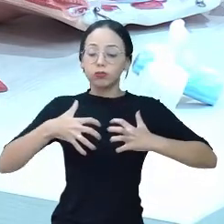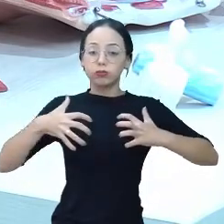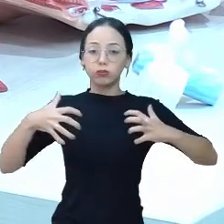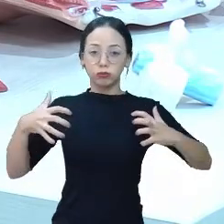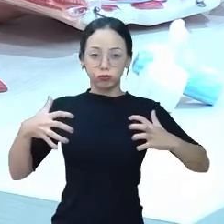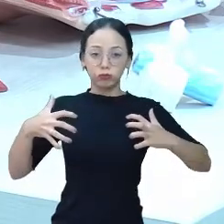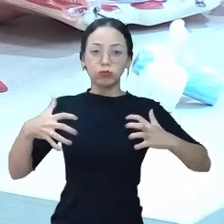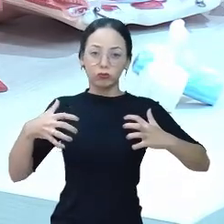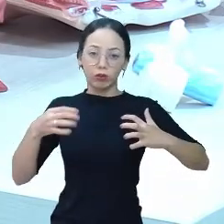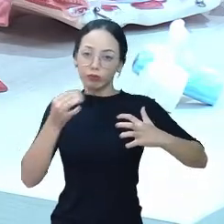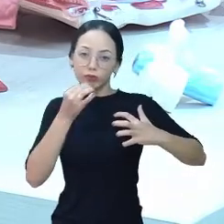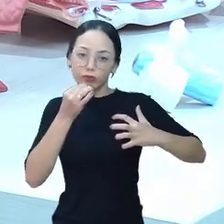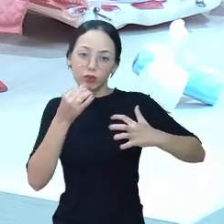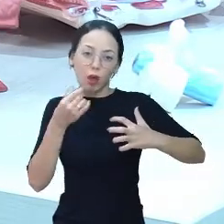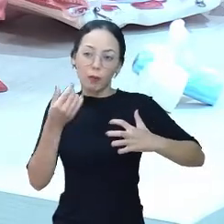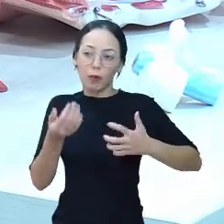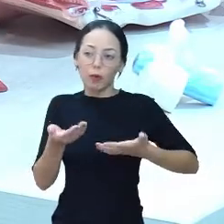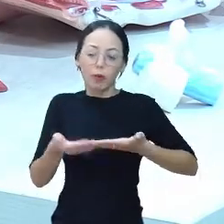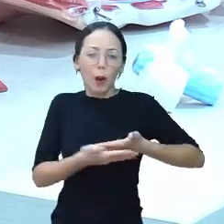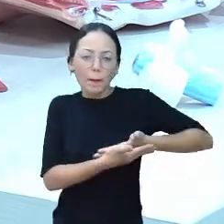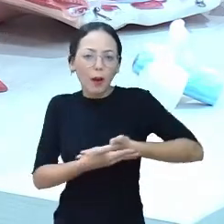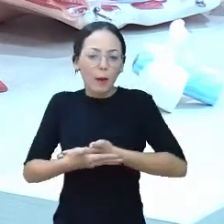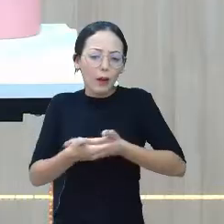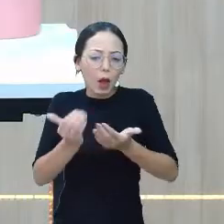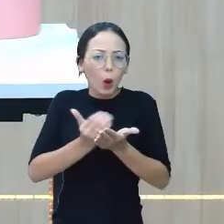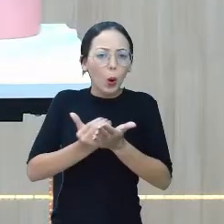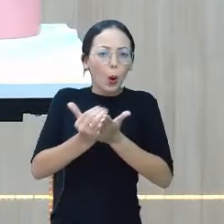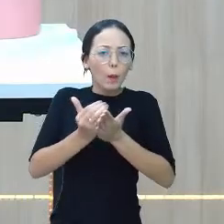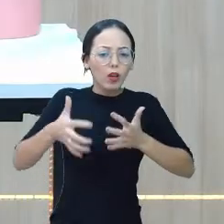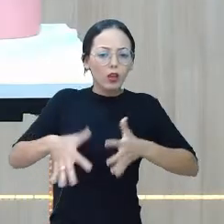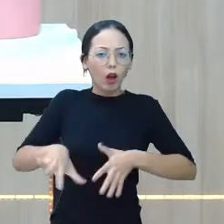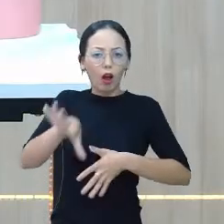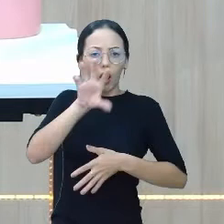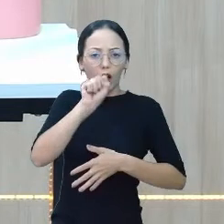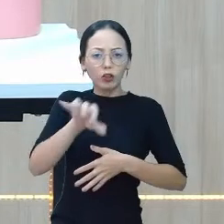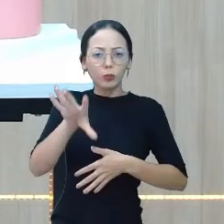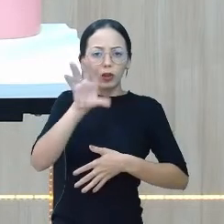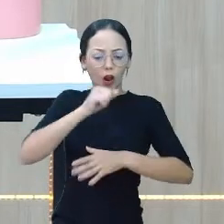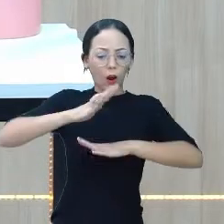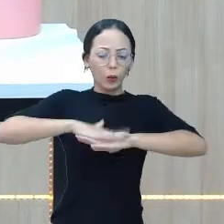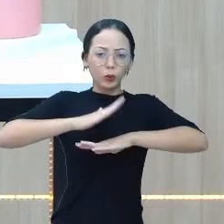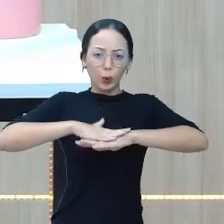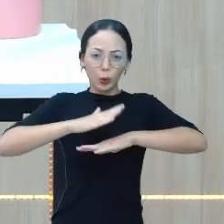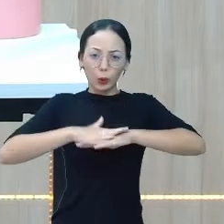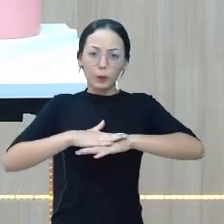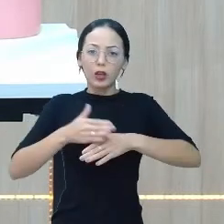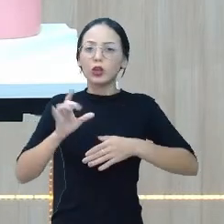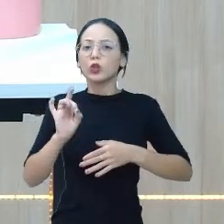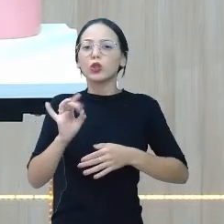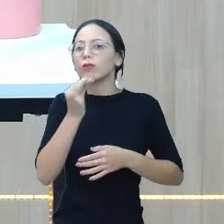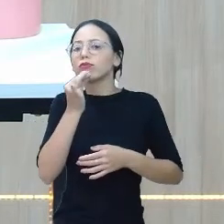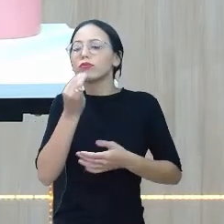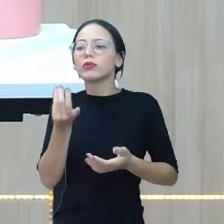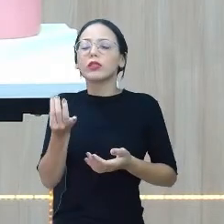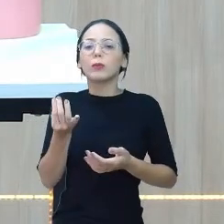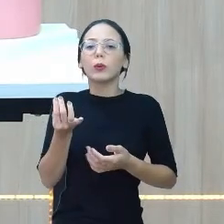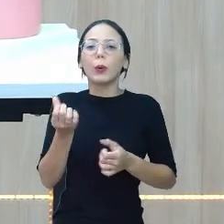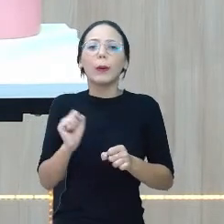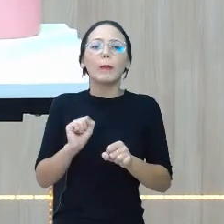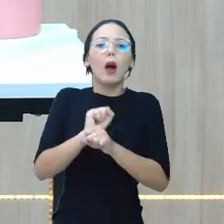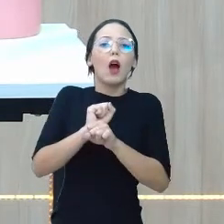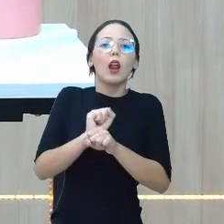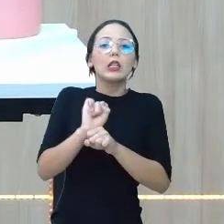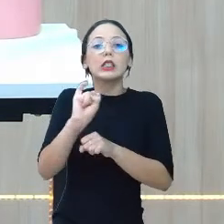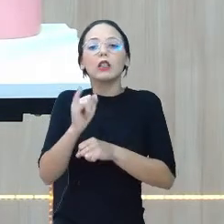medida que o bebê começa a respirar por conta própria, agora ele só vai parar, né, com